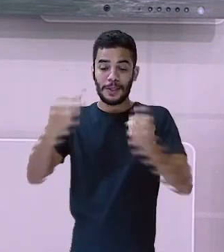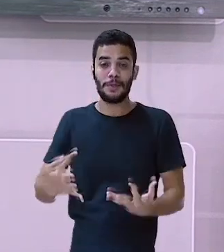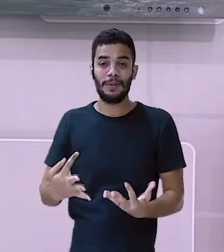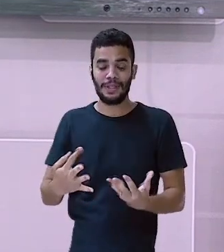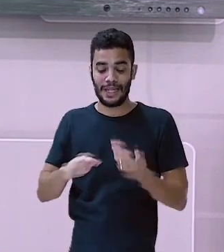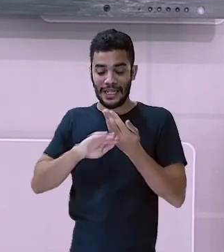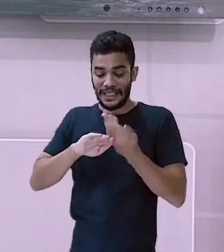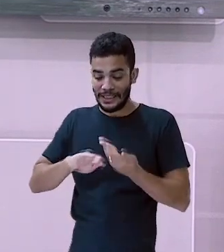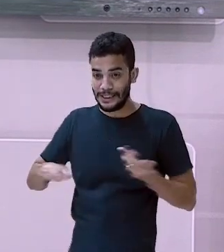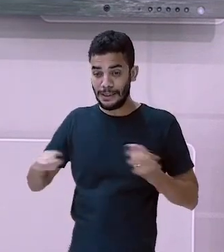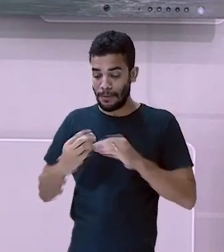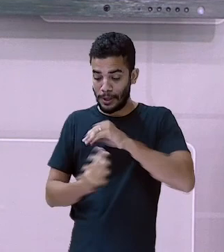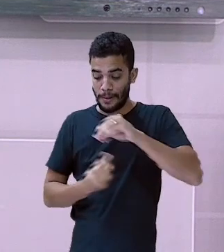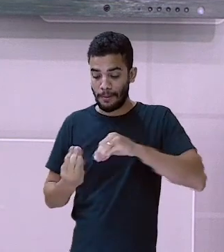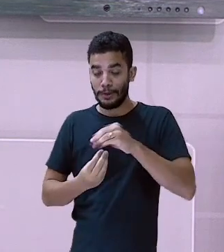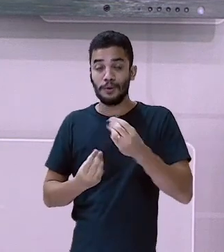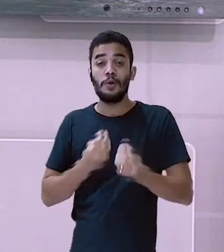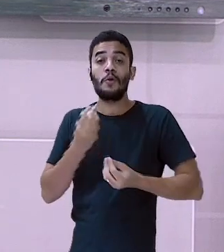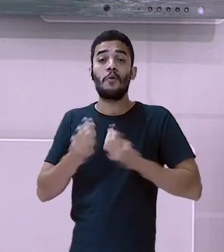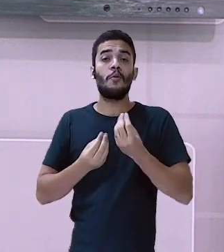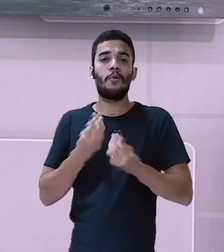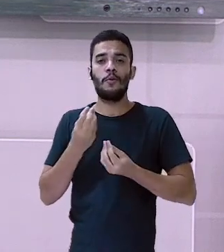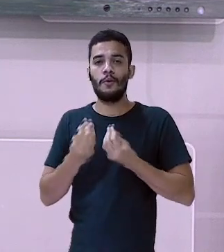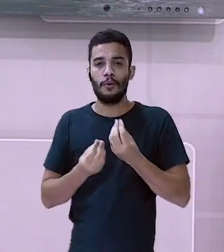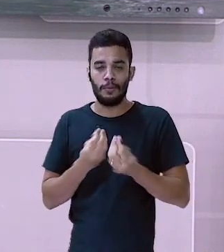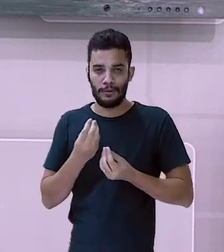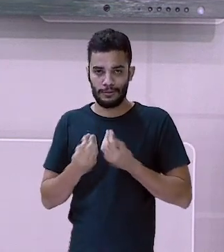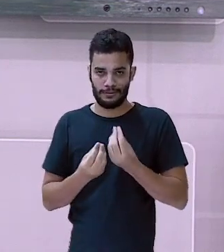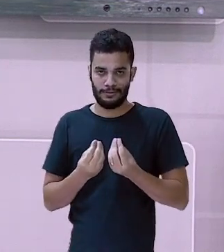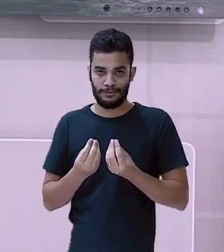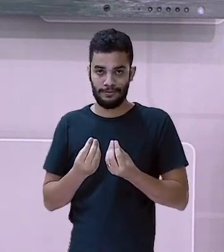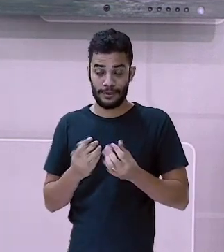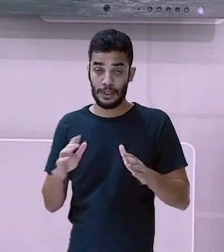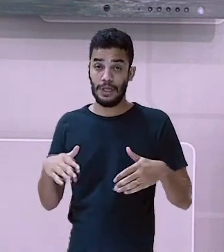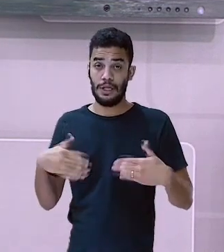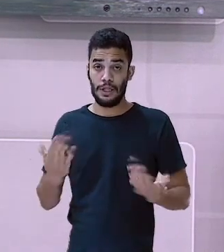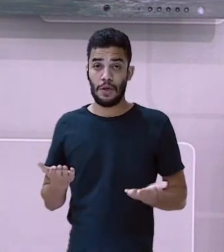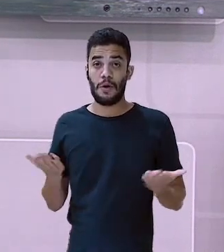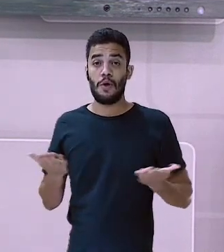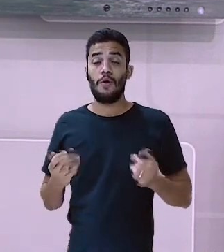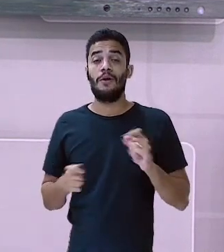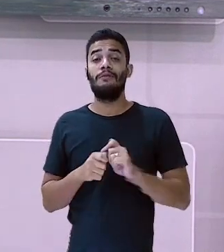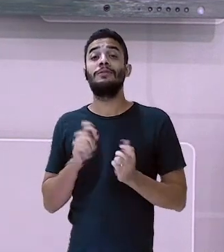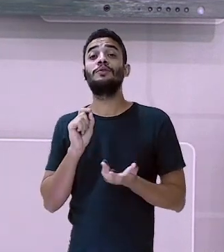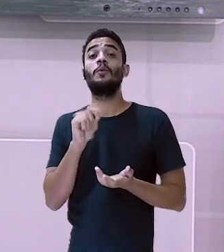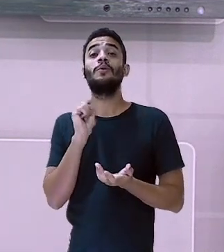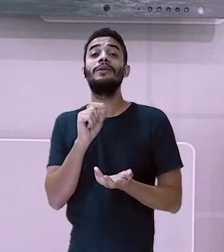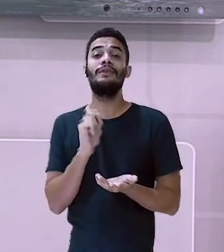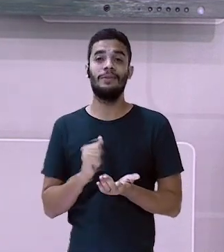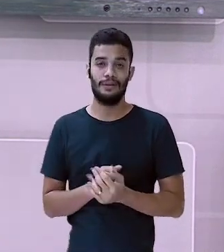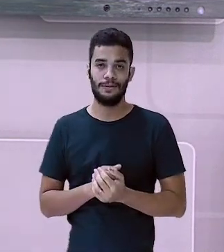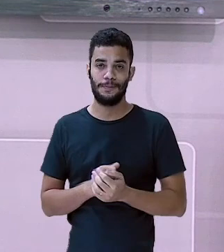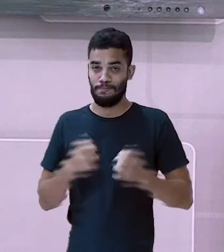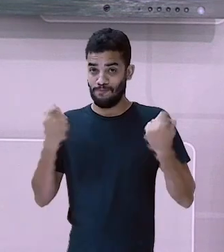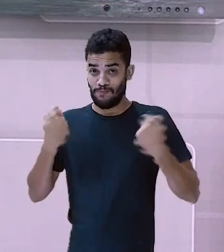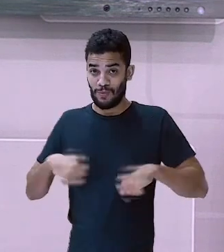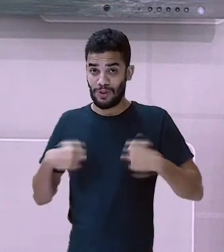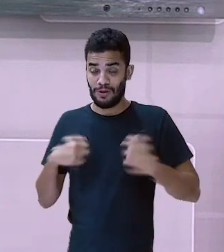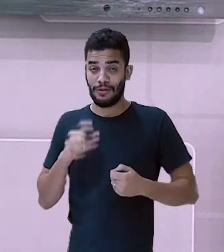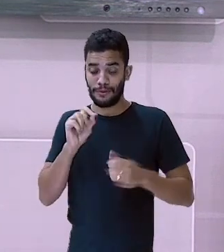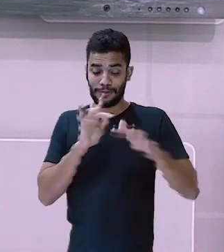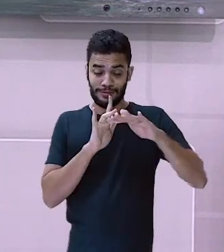componentes de uma mistura. Então, você acessa as nossas